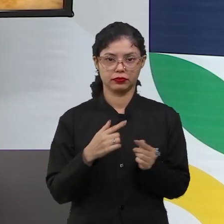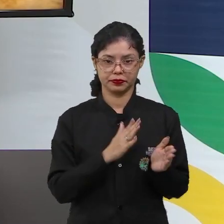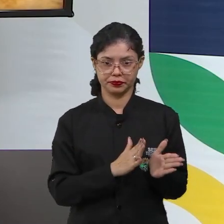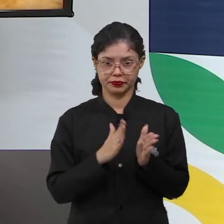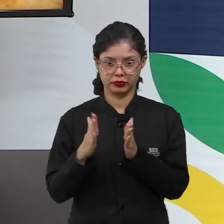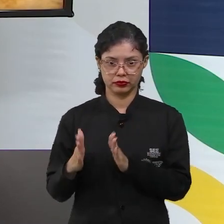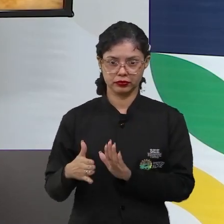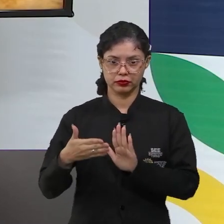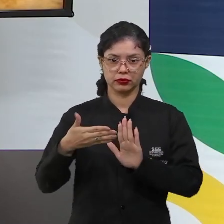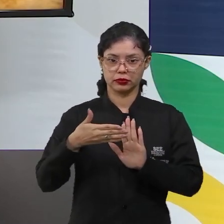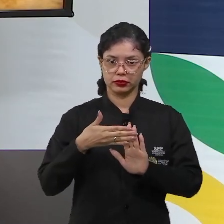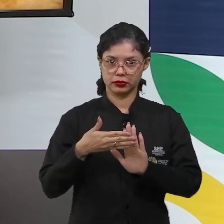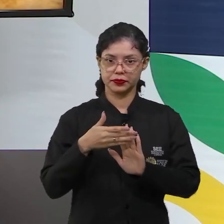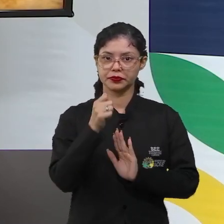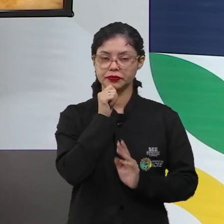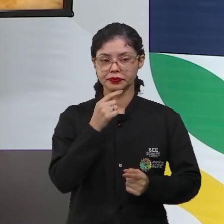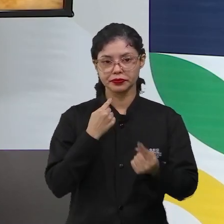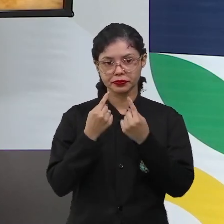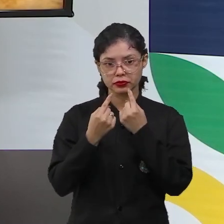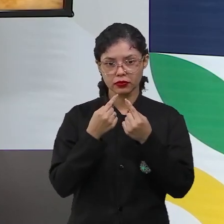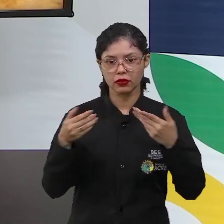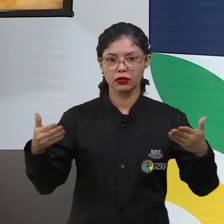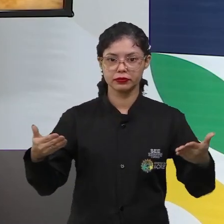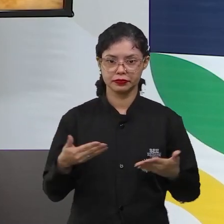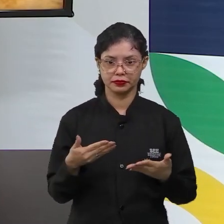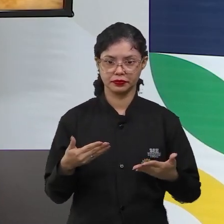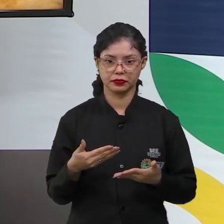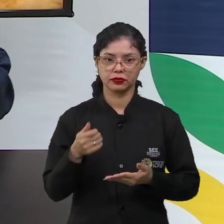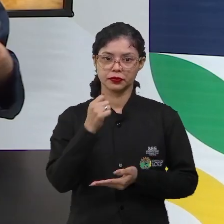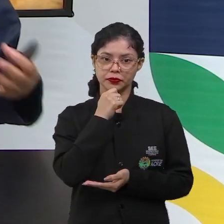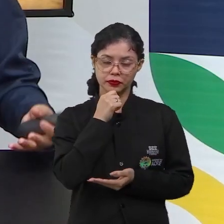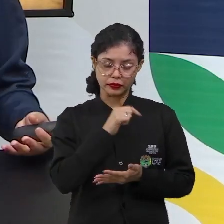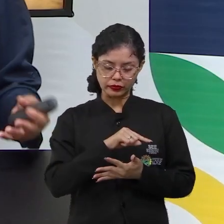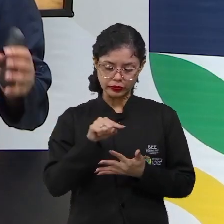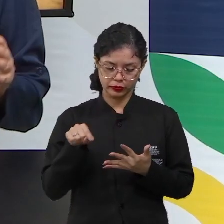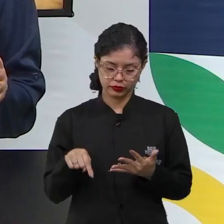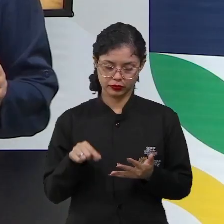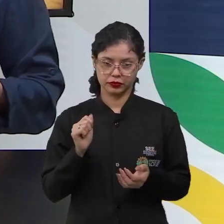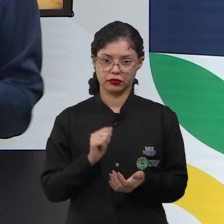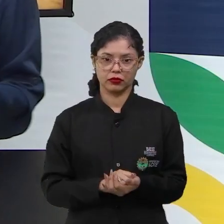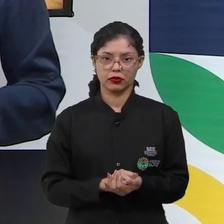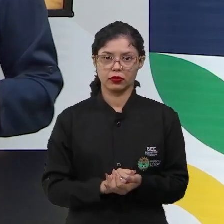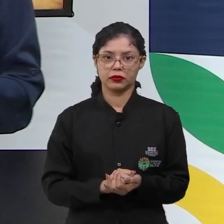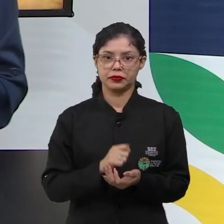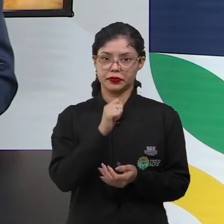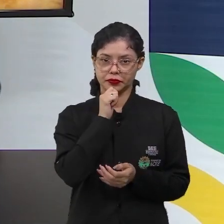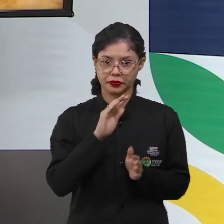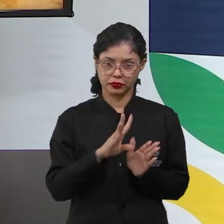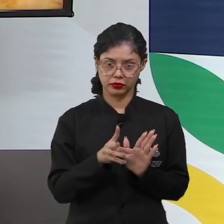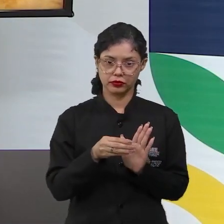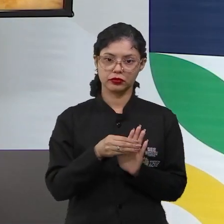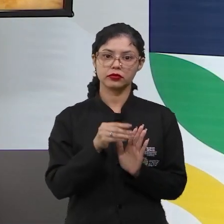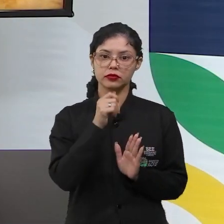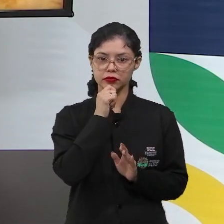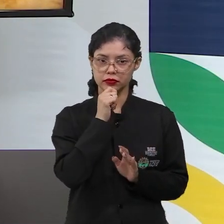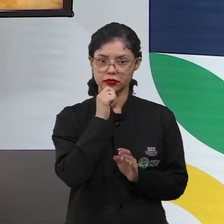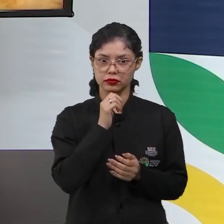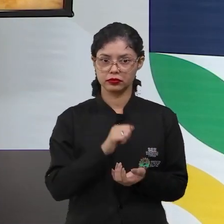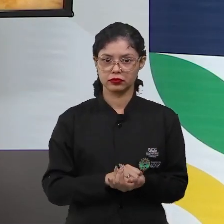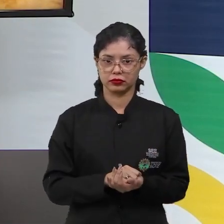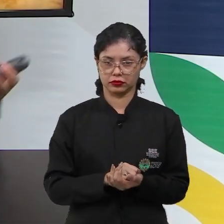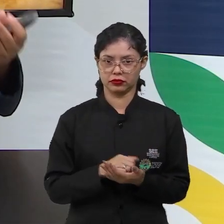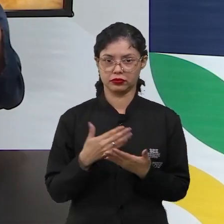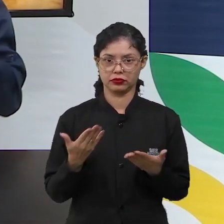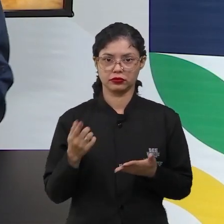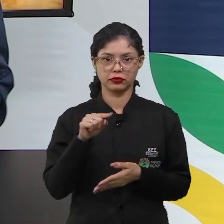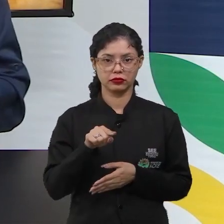pauta ambiental que é muito discutida nos dias atuais, onde diversos países se colocam contra, vamos supor